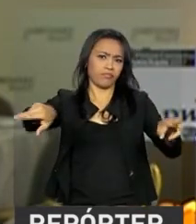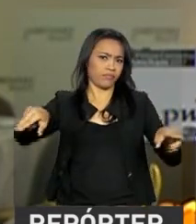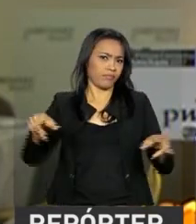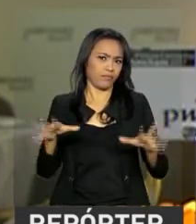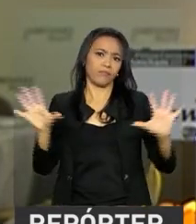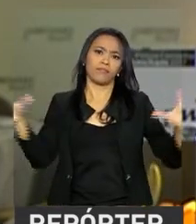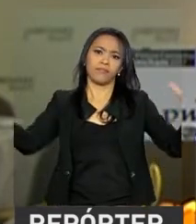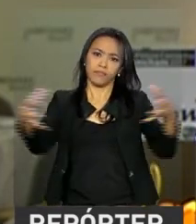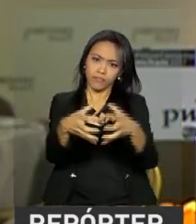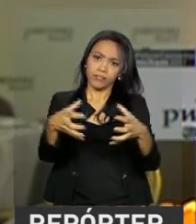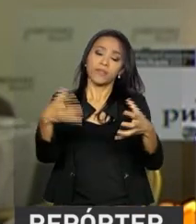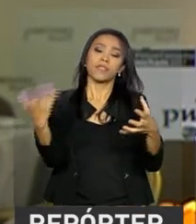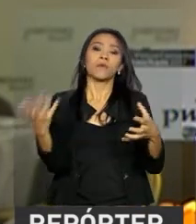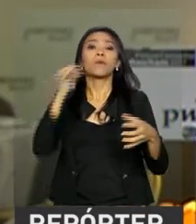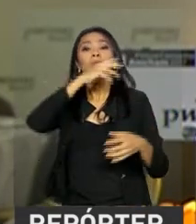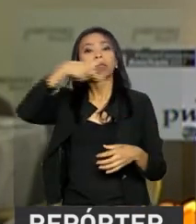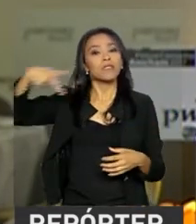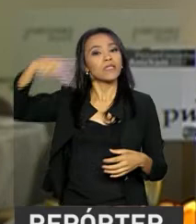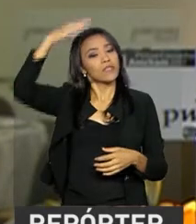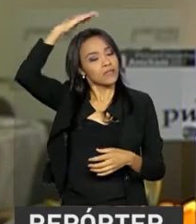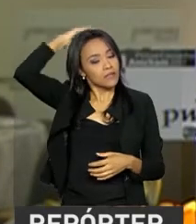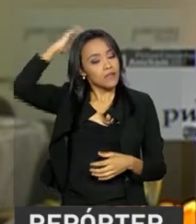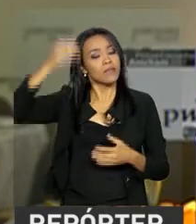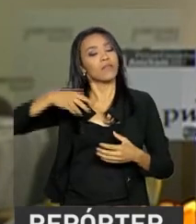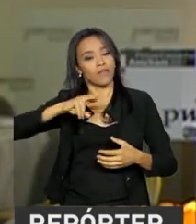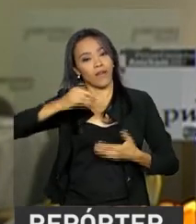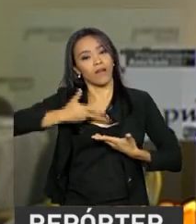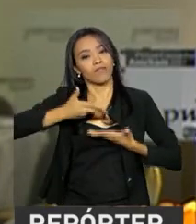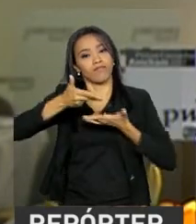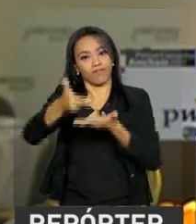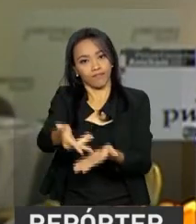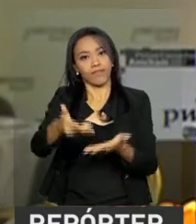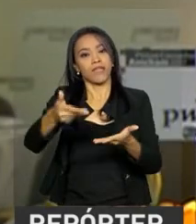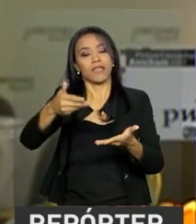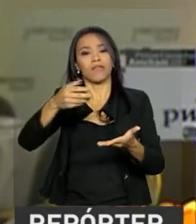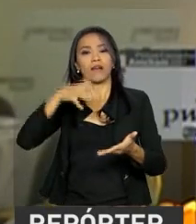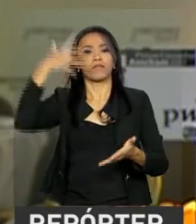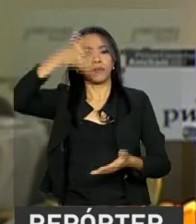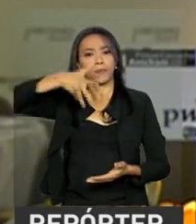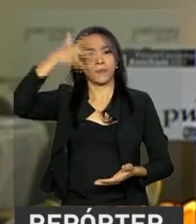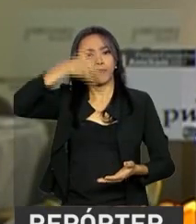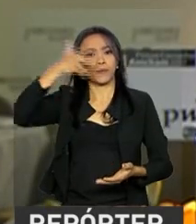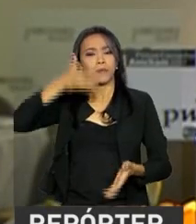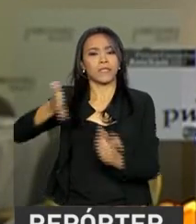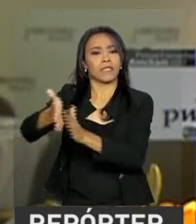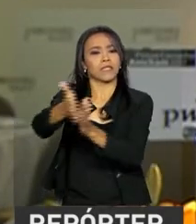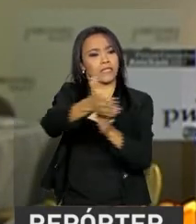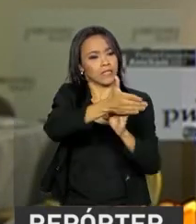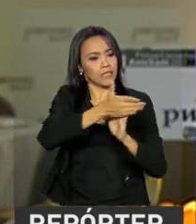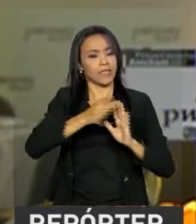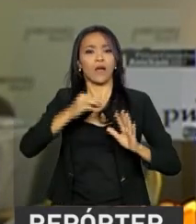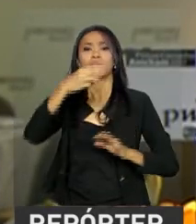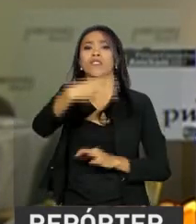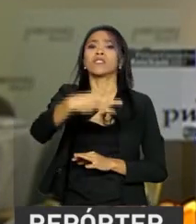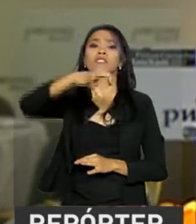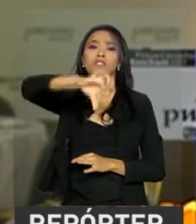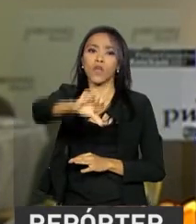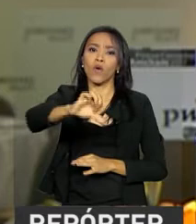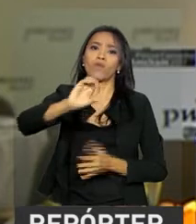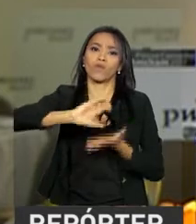presidente michel temer é o convidado de honra e vai fazer um discurso de saudação aos 39 novos conselheiros e também